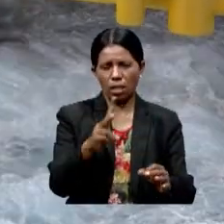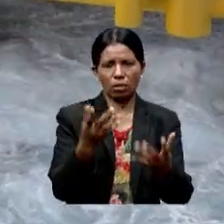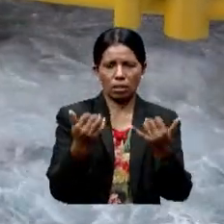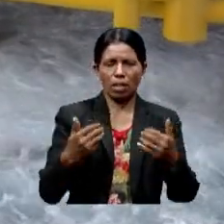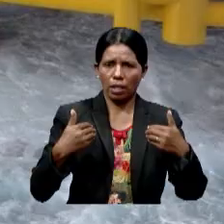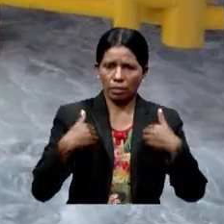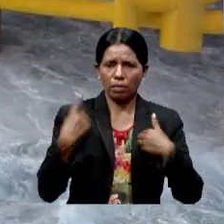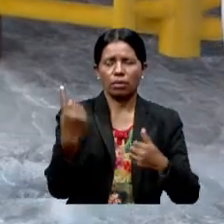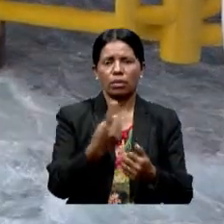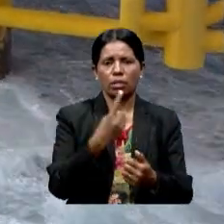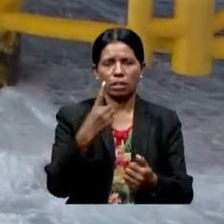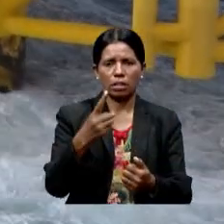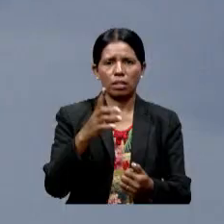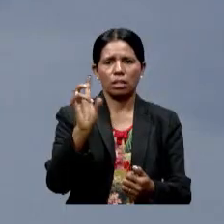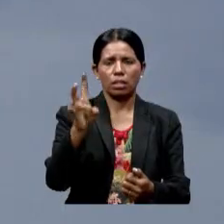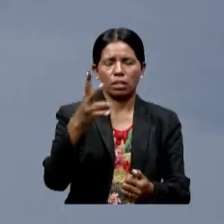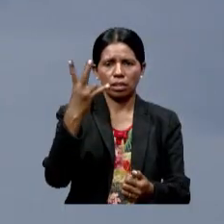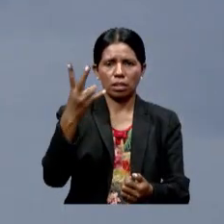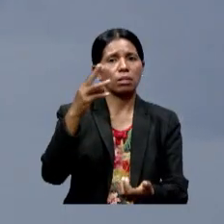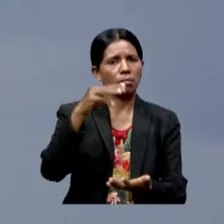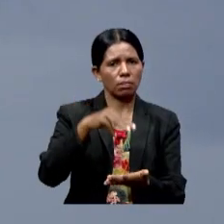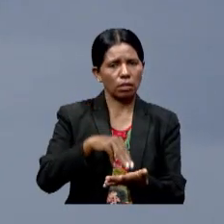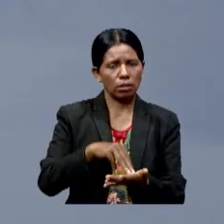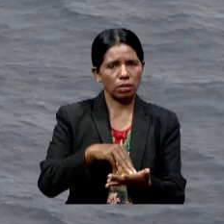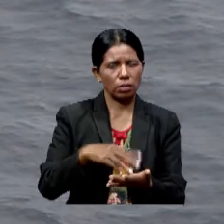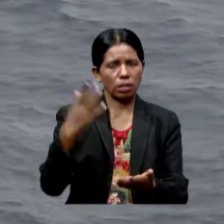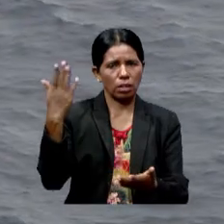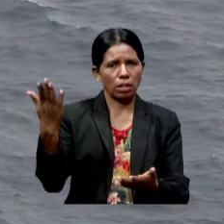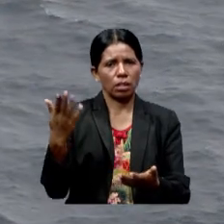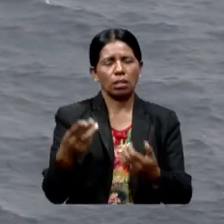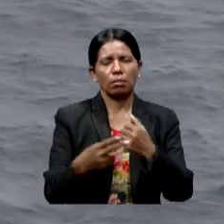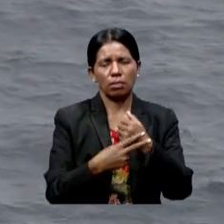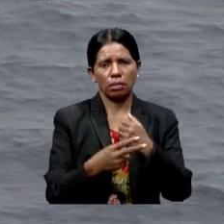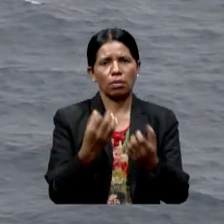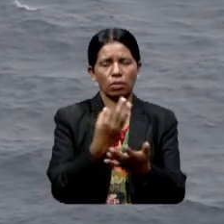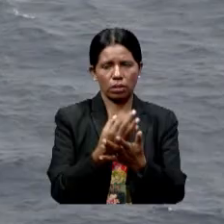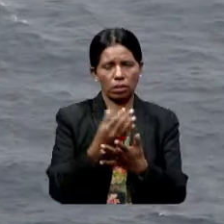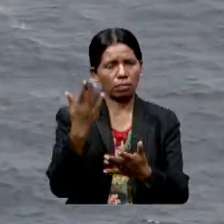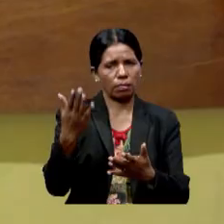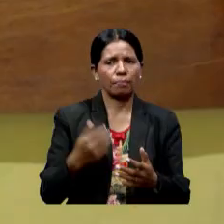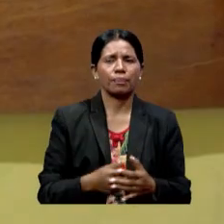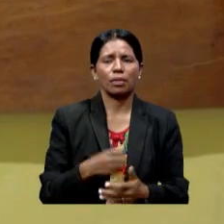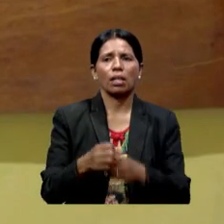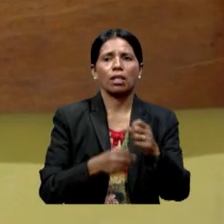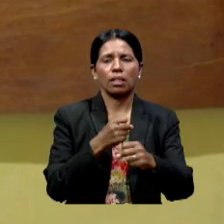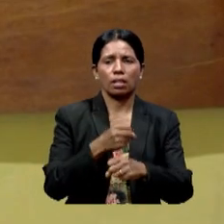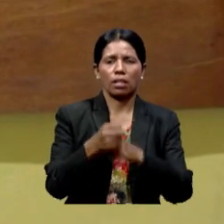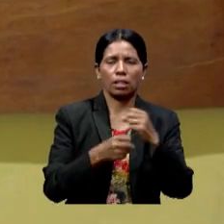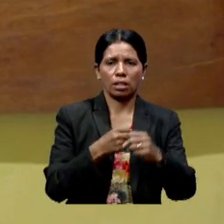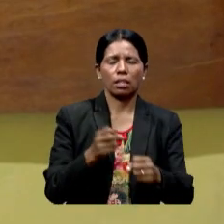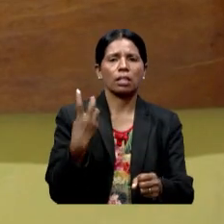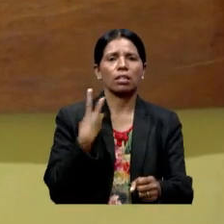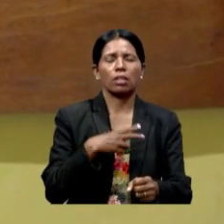menos 16 bilhões de mat ia itania itene fundo na ba no se tinan tinan ita